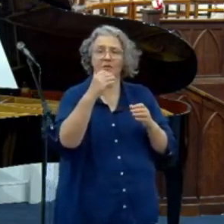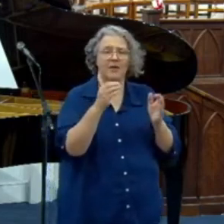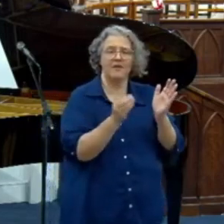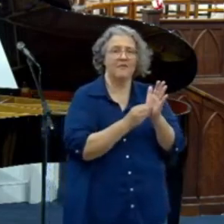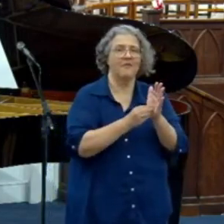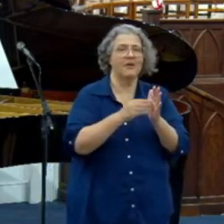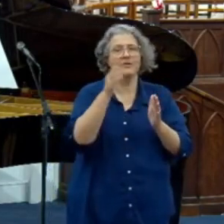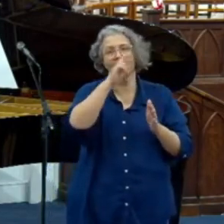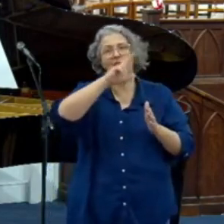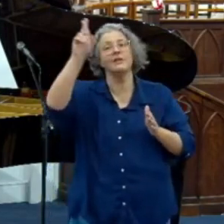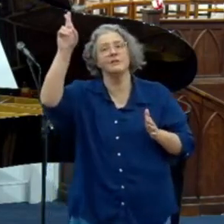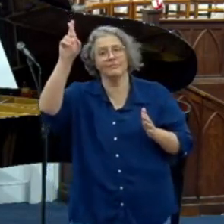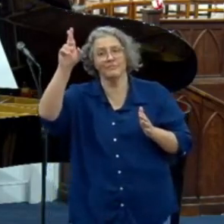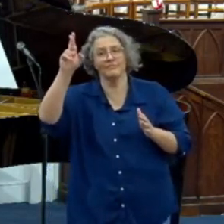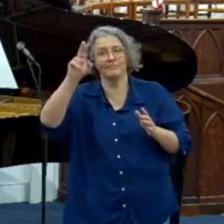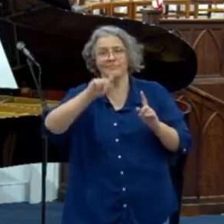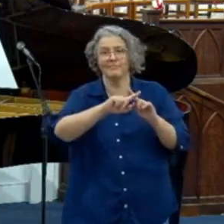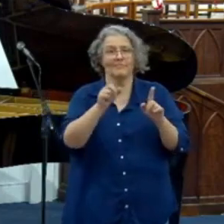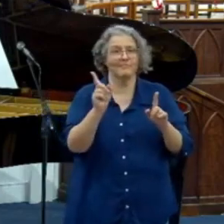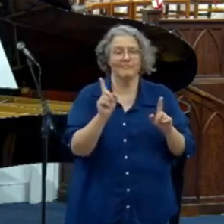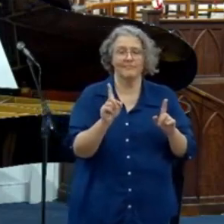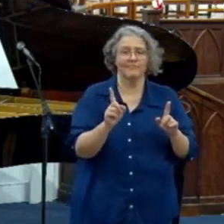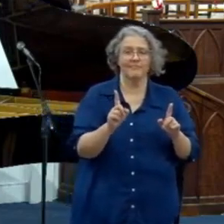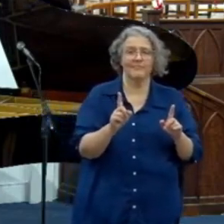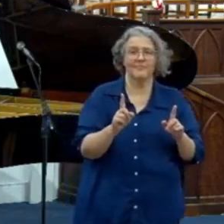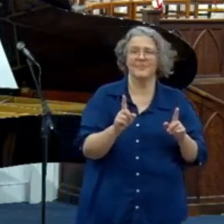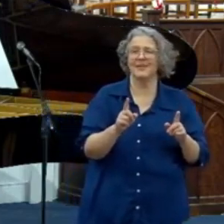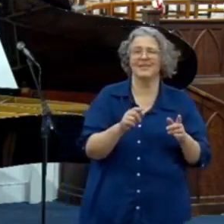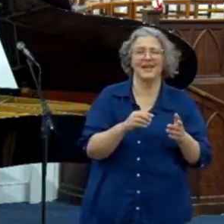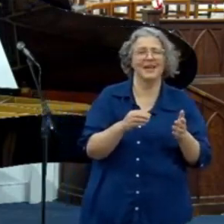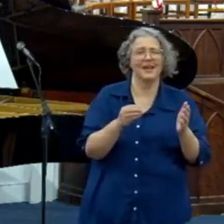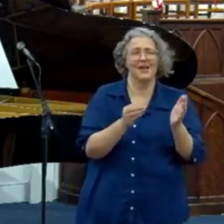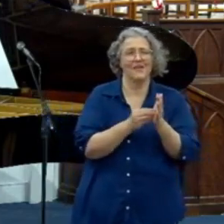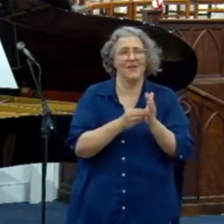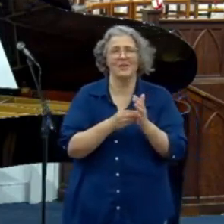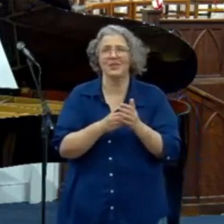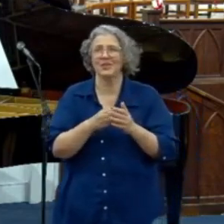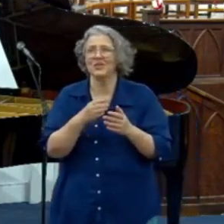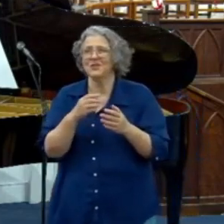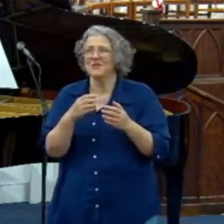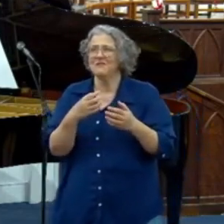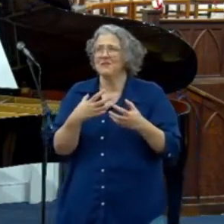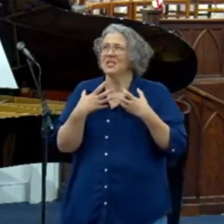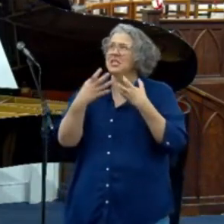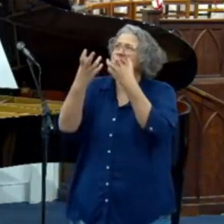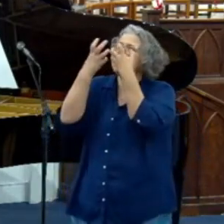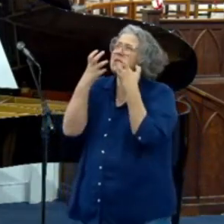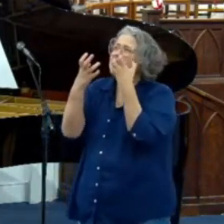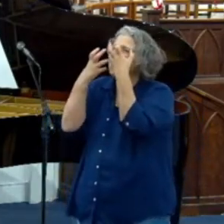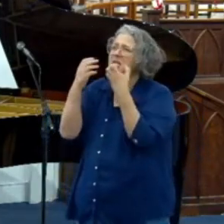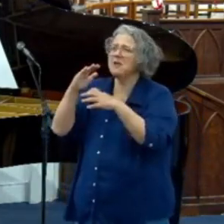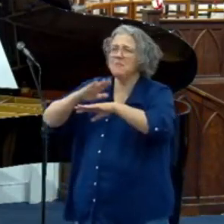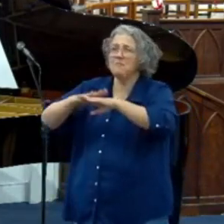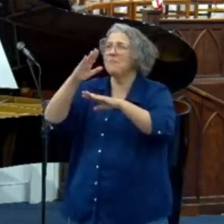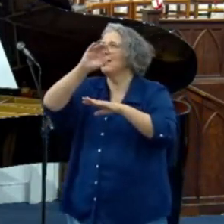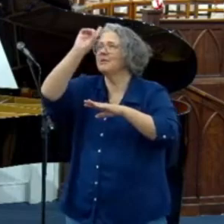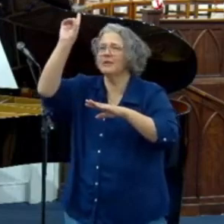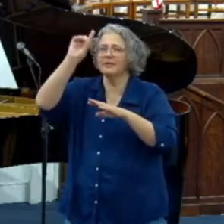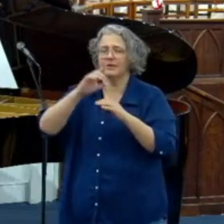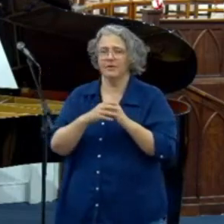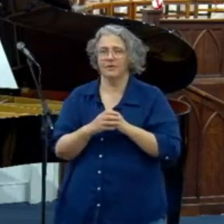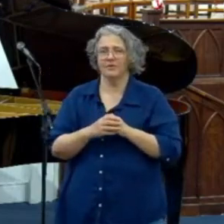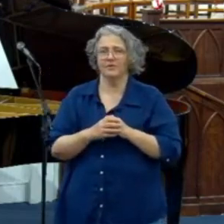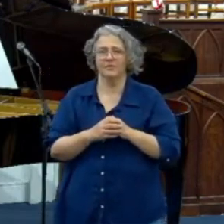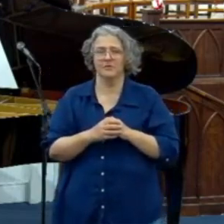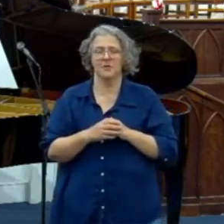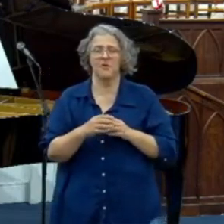religião, mas a falta de fome e de sede por Deus, no campo das necessidades. Fome